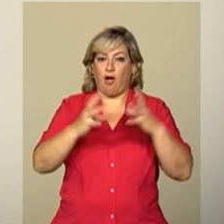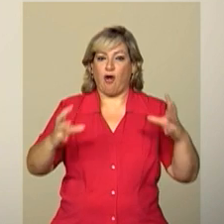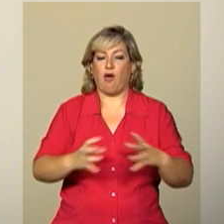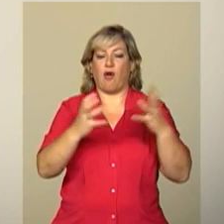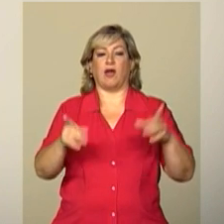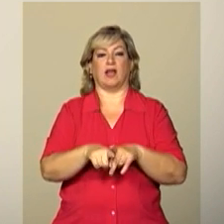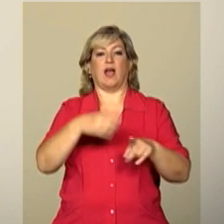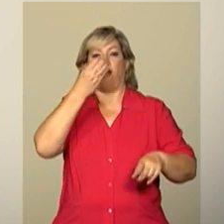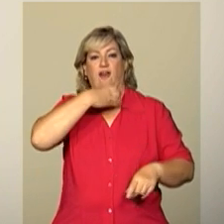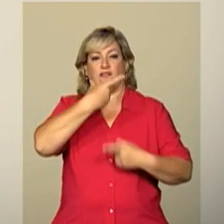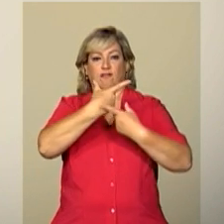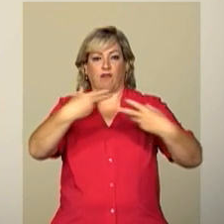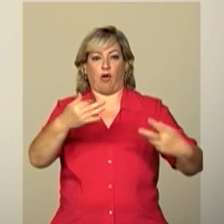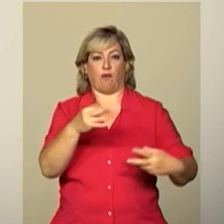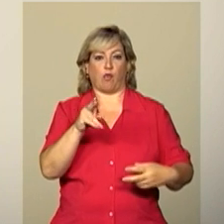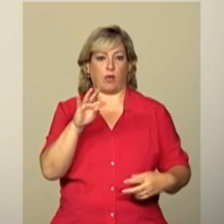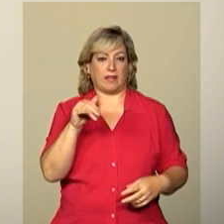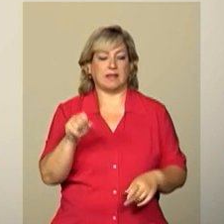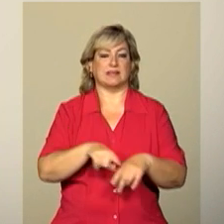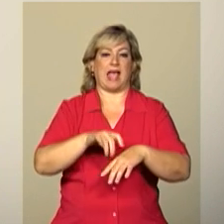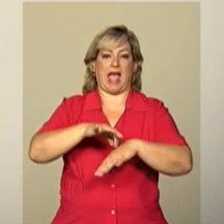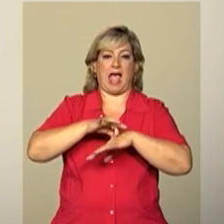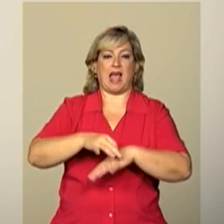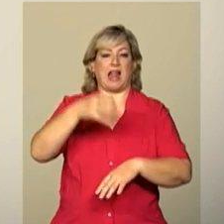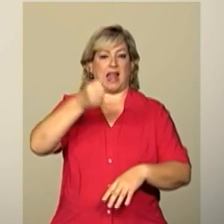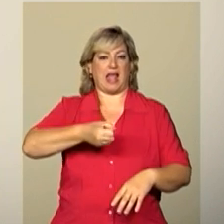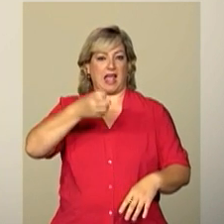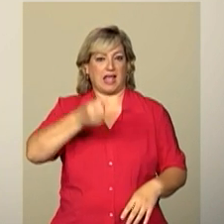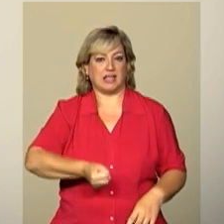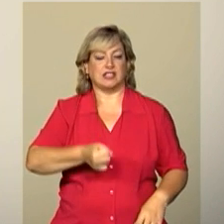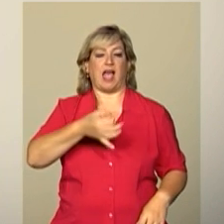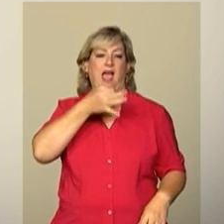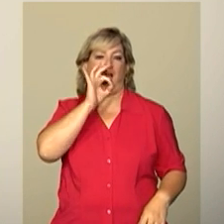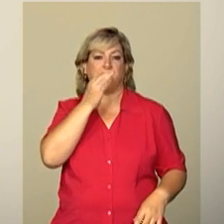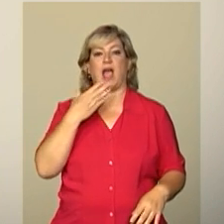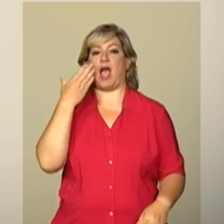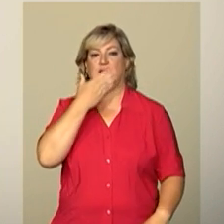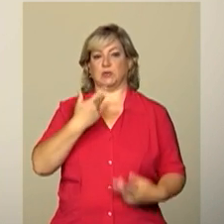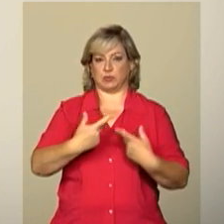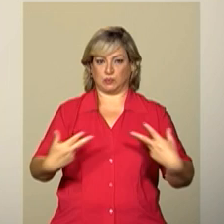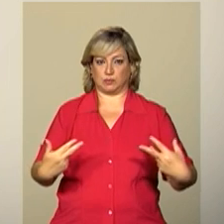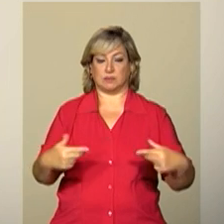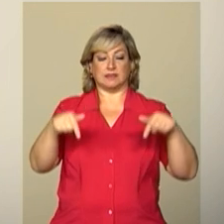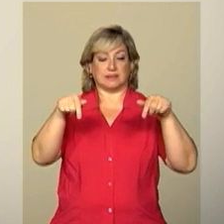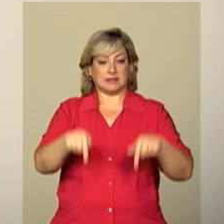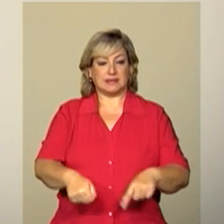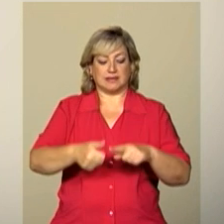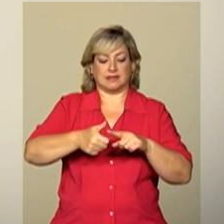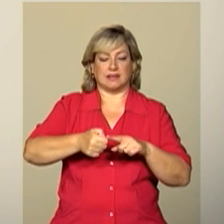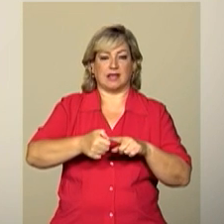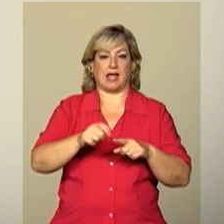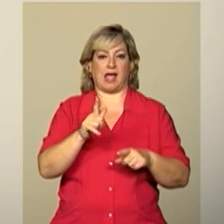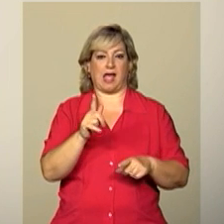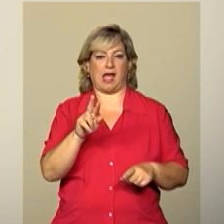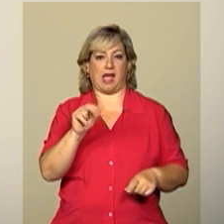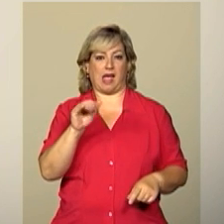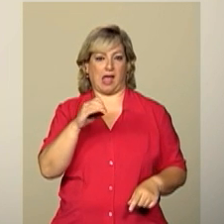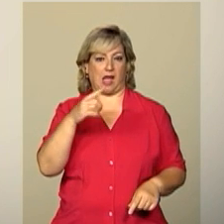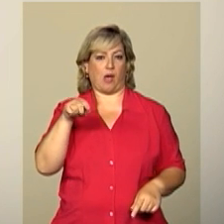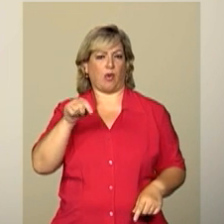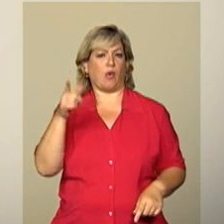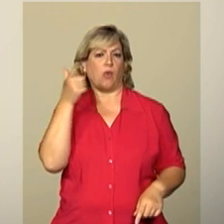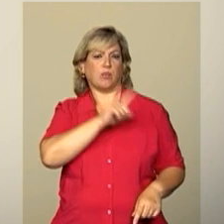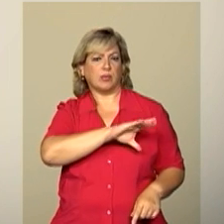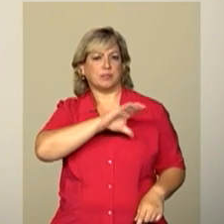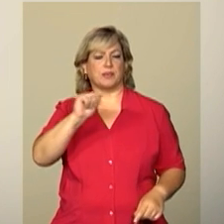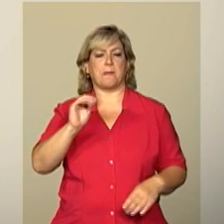frutas as carnes o leite o café e o açúcar essa produção de grãos recorde Luciano é resultado da